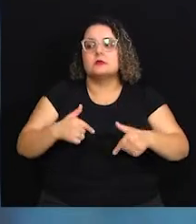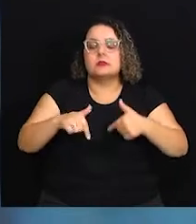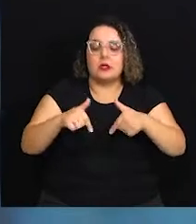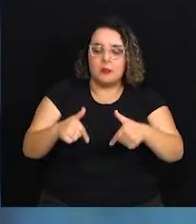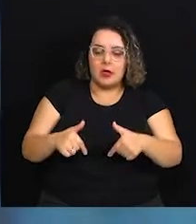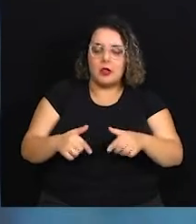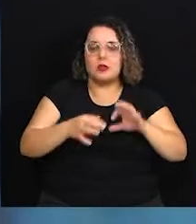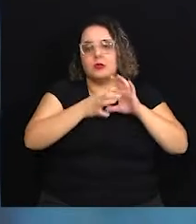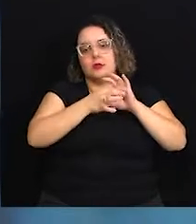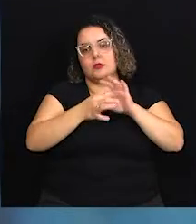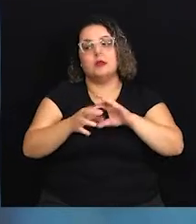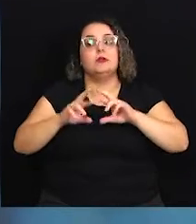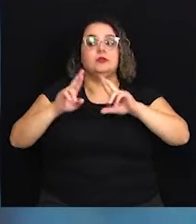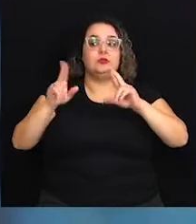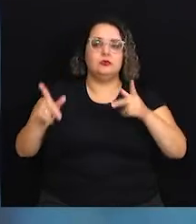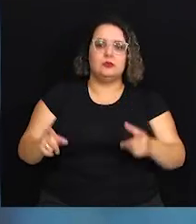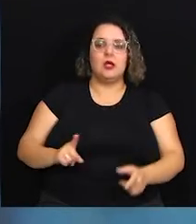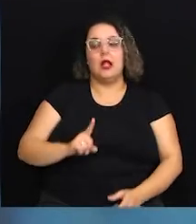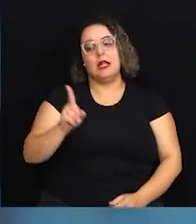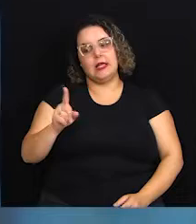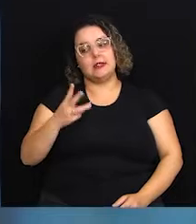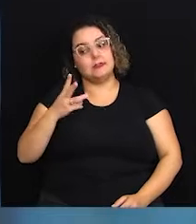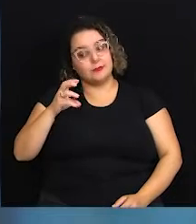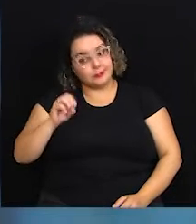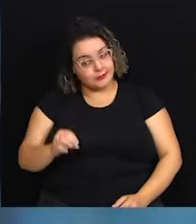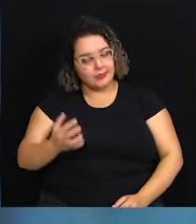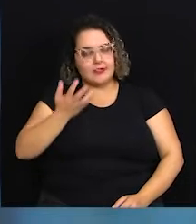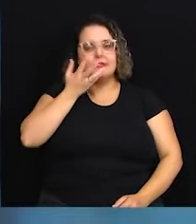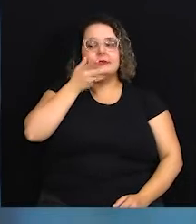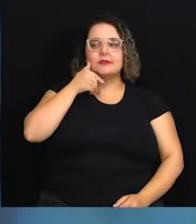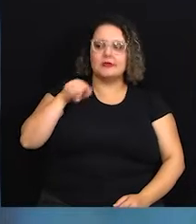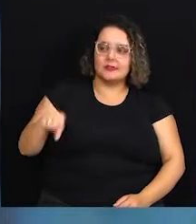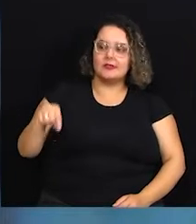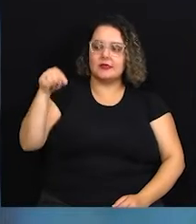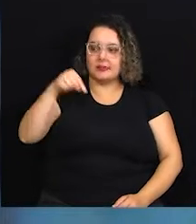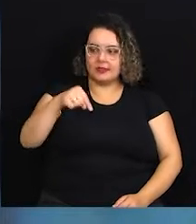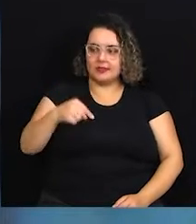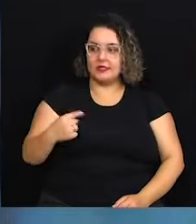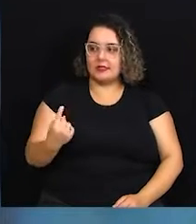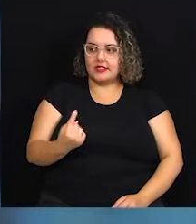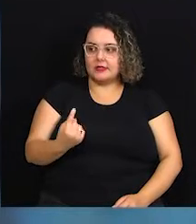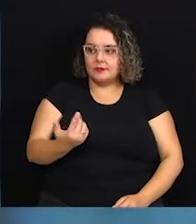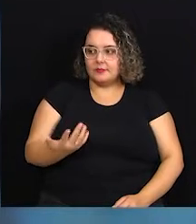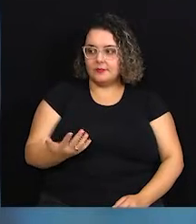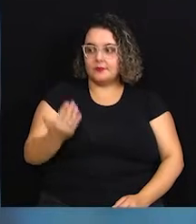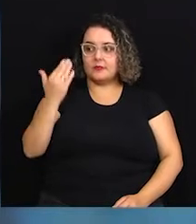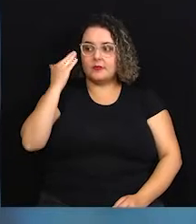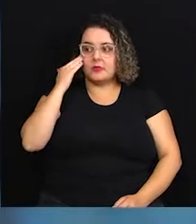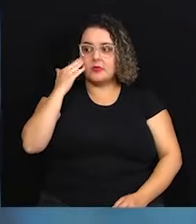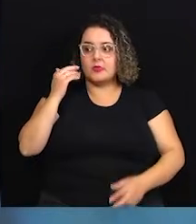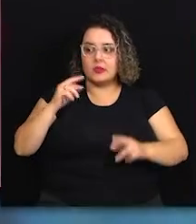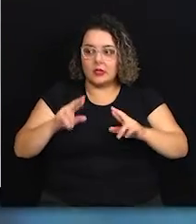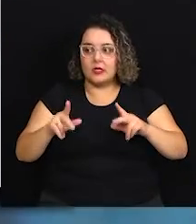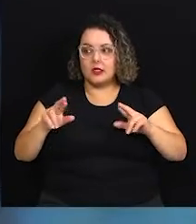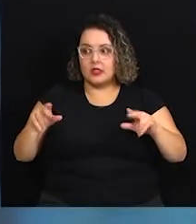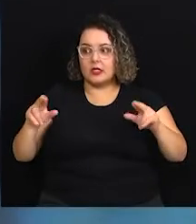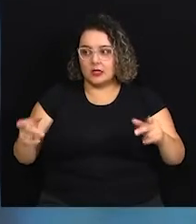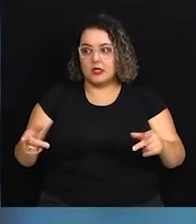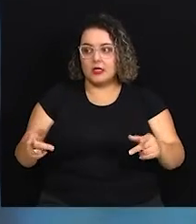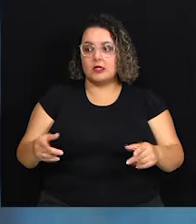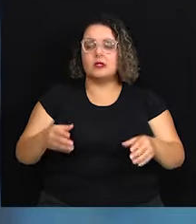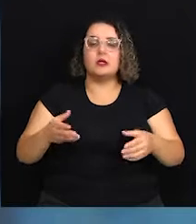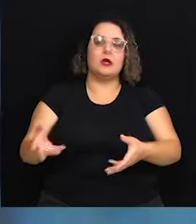bem diferente do nosso, né? Lá são 30 crianças, aqui o atendimento é individualizado. Então, a gente entende essa diferença e aí a